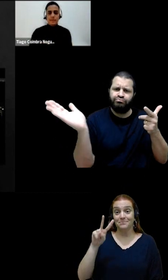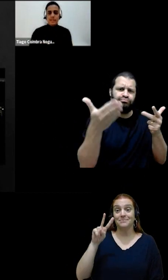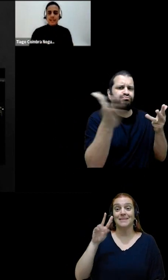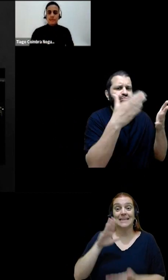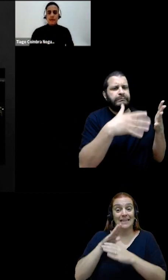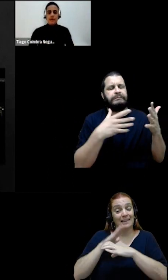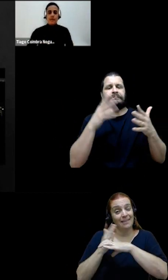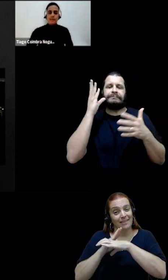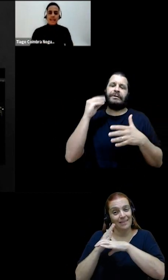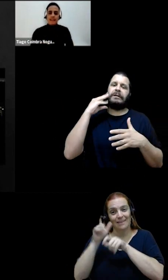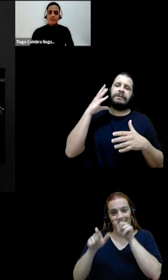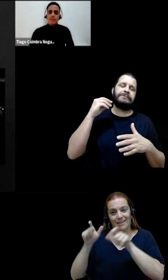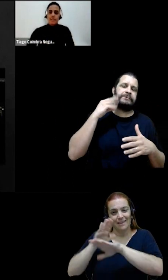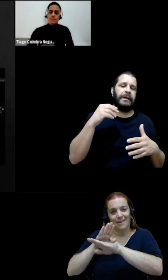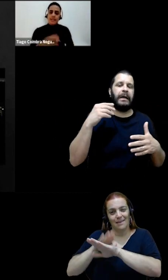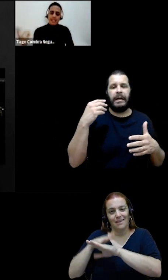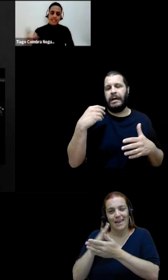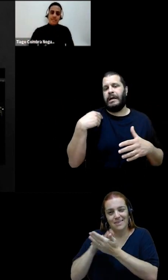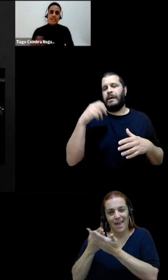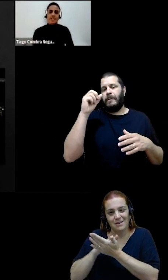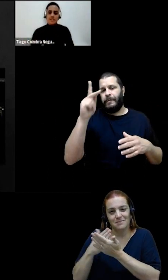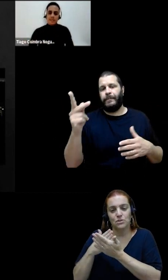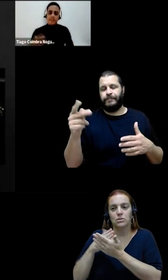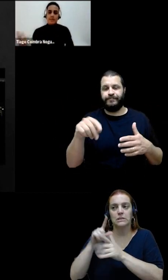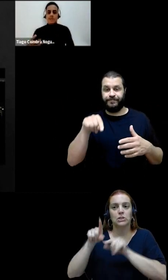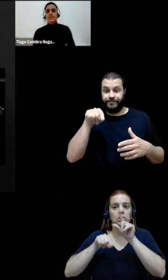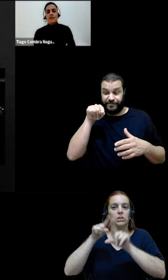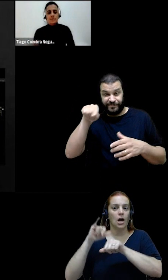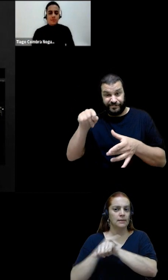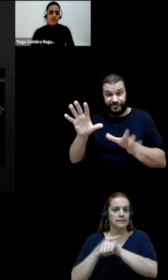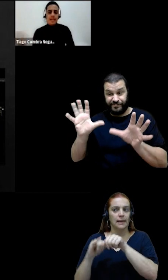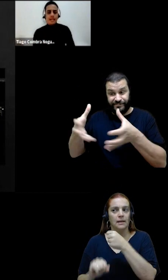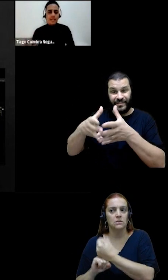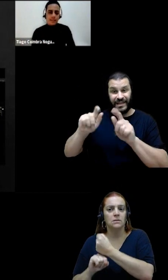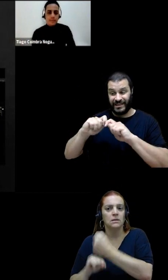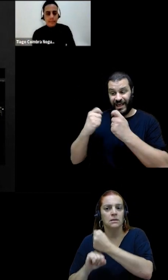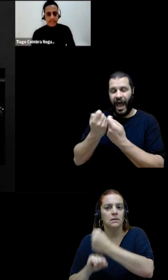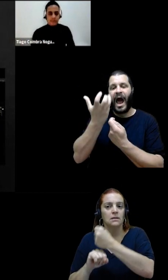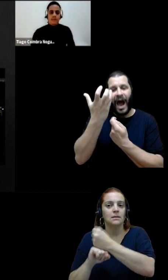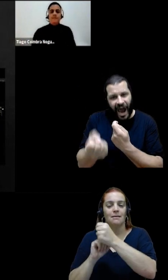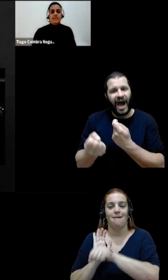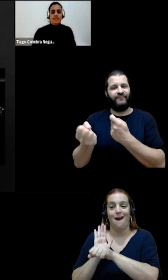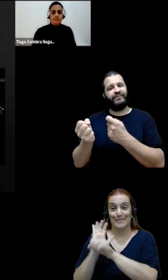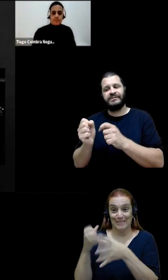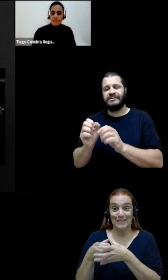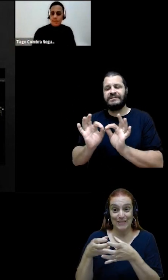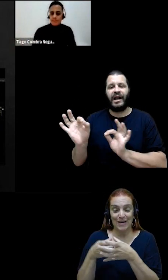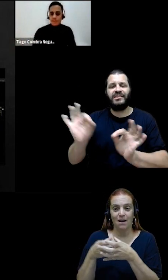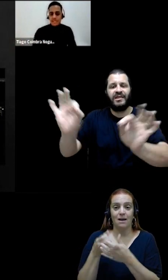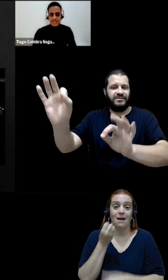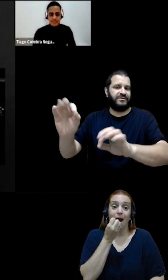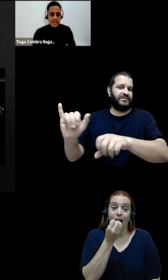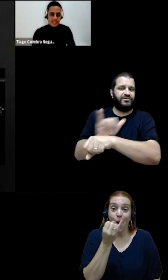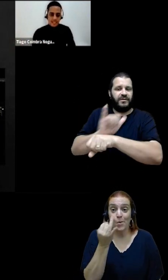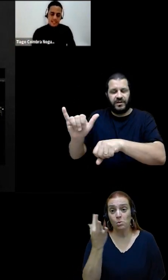intérpretes optavam de maneiras diferentes para poder auxiliar o seu colega em algum momento. E possivelmente